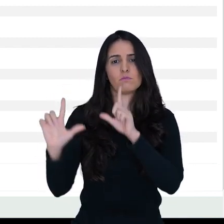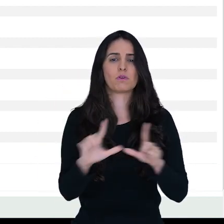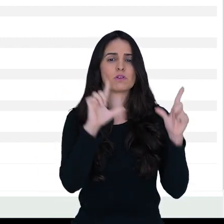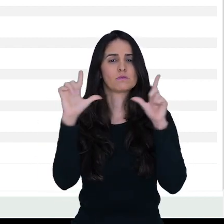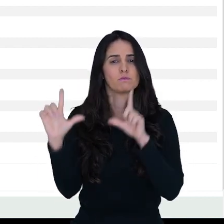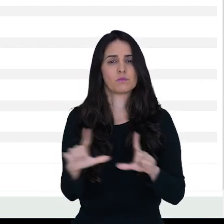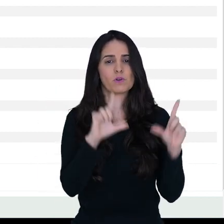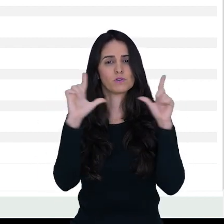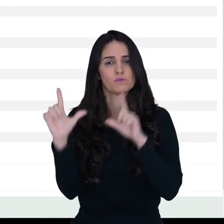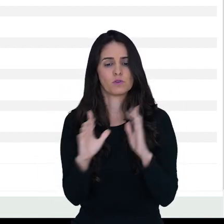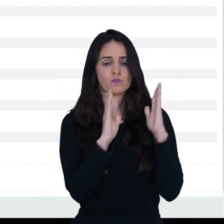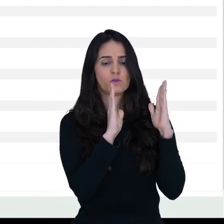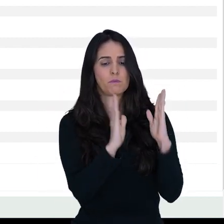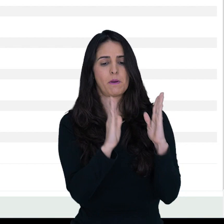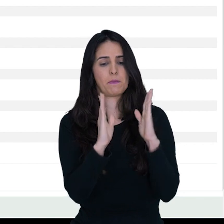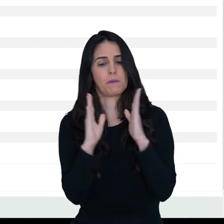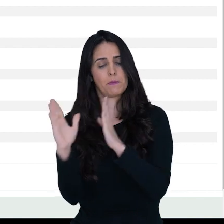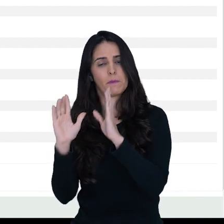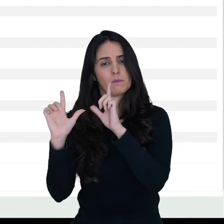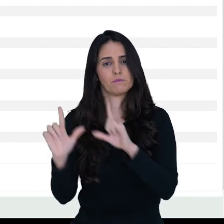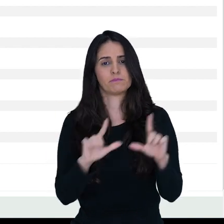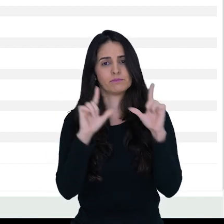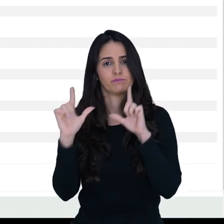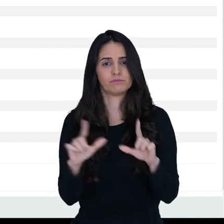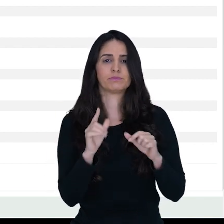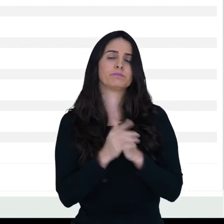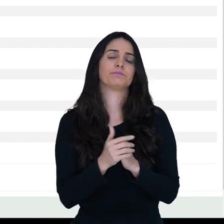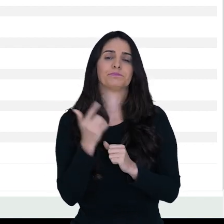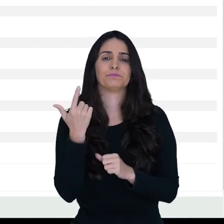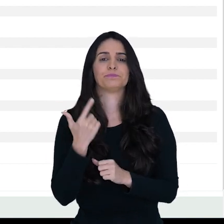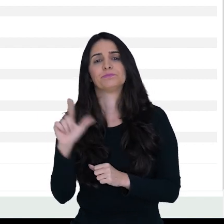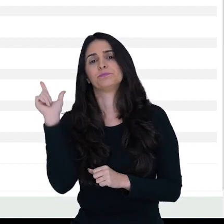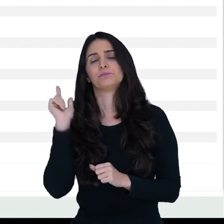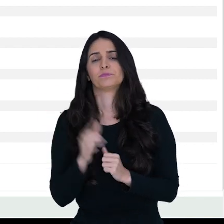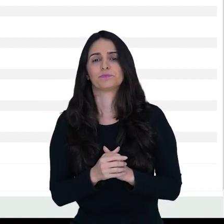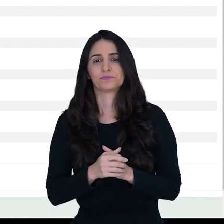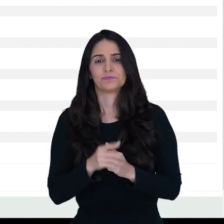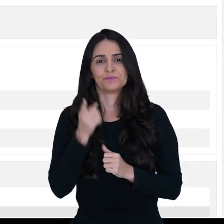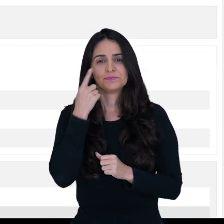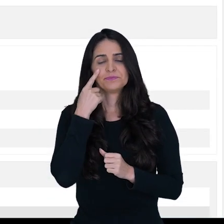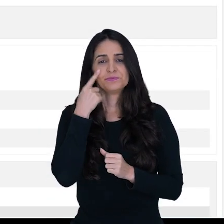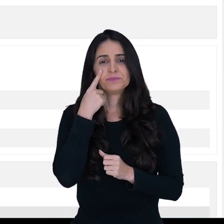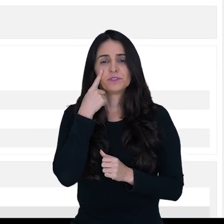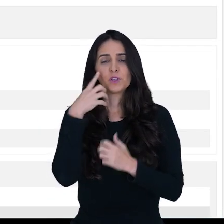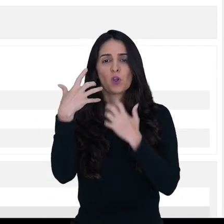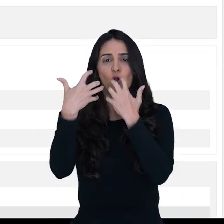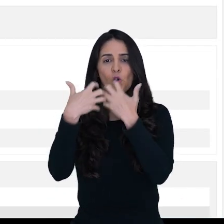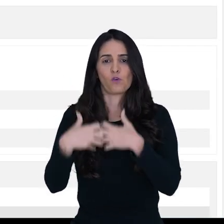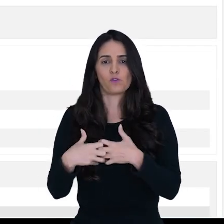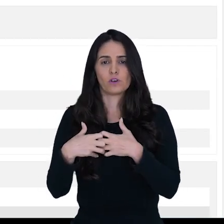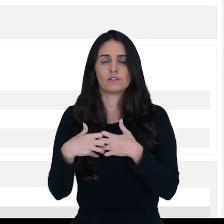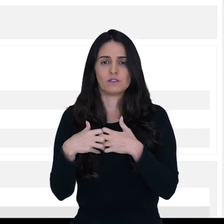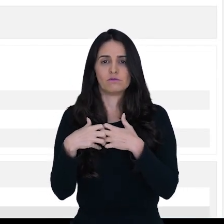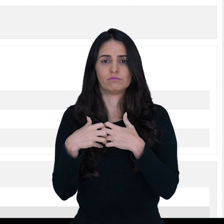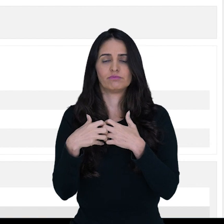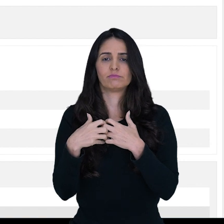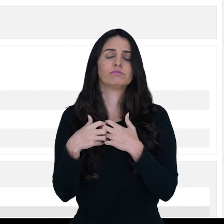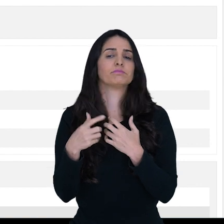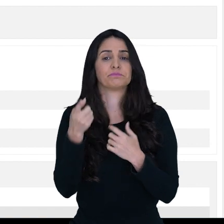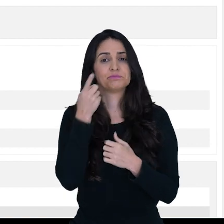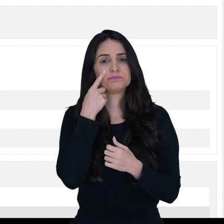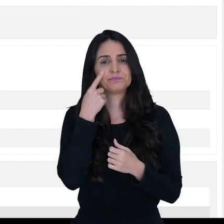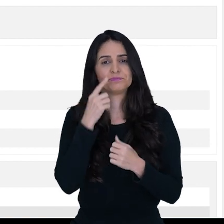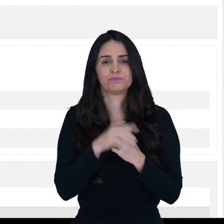Tá certo e vai acompanhando as etapas aqui pelo topo Então vamos para a próxima etapa nas configurações